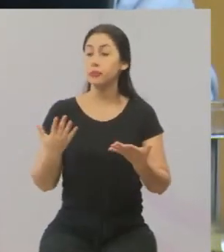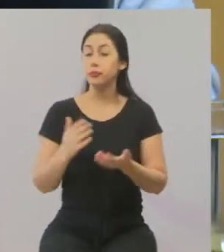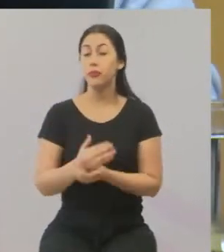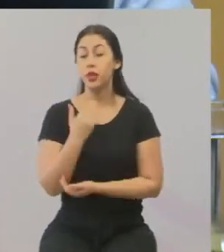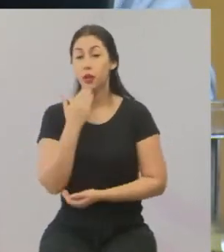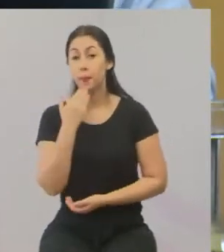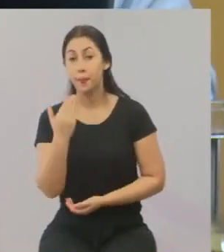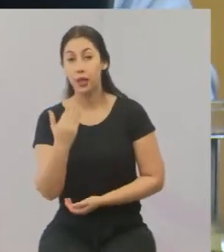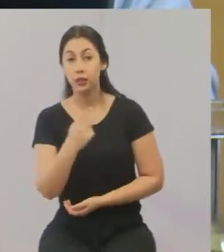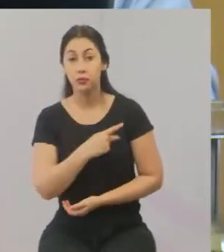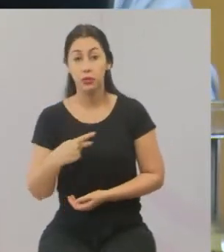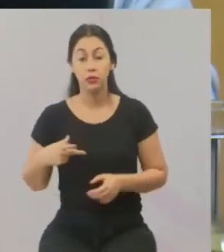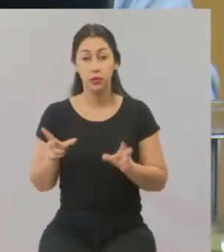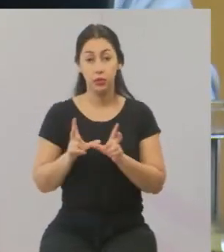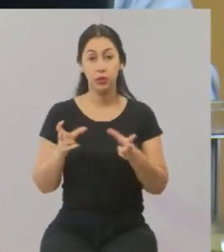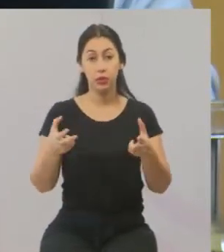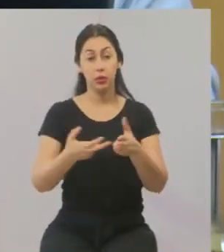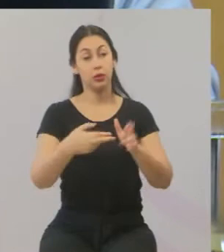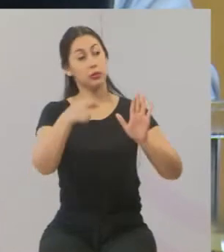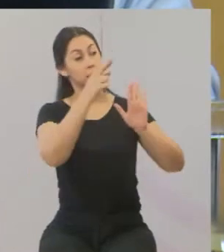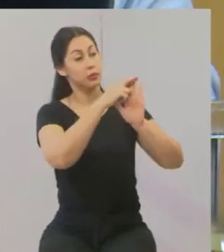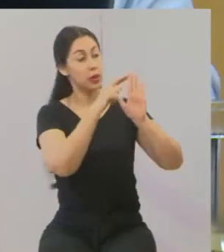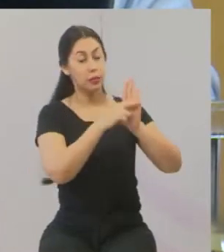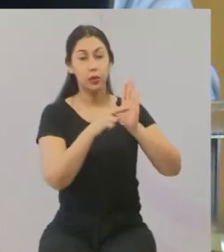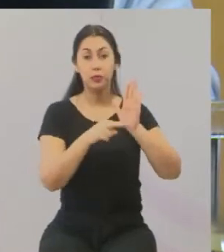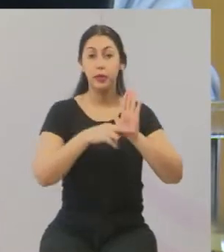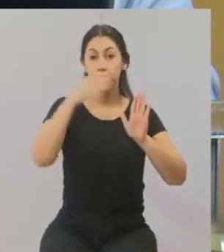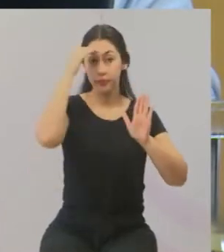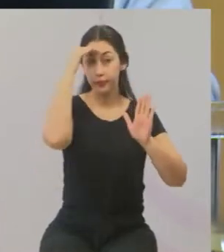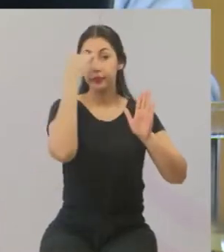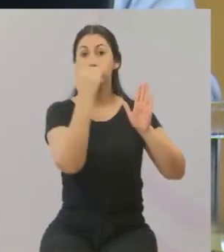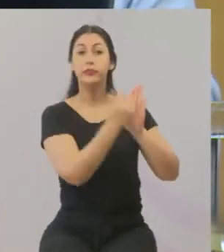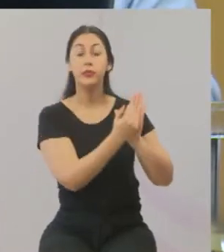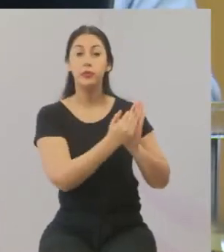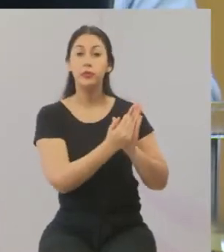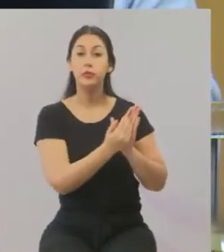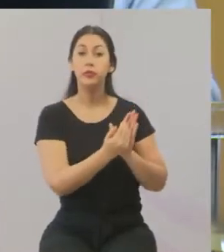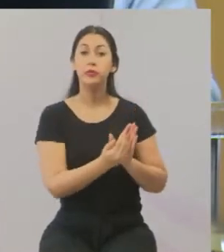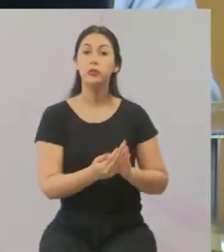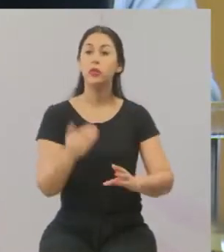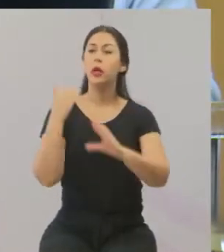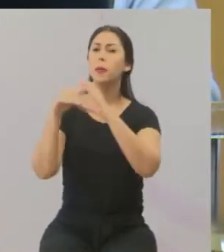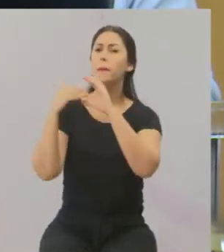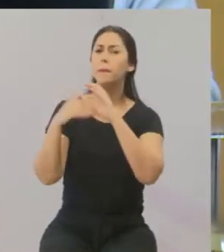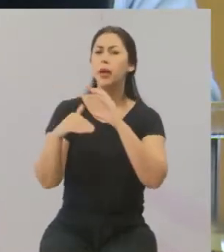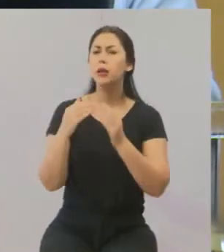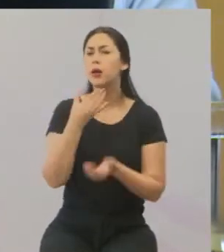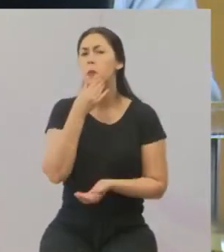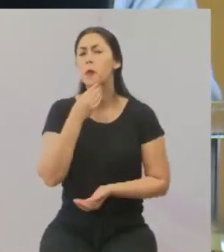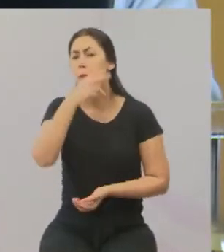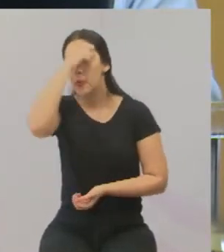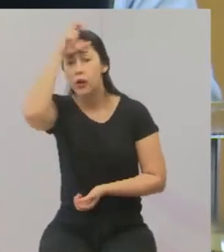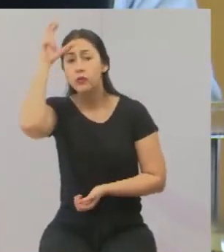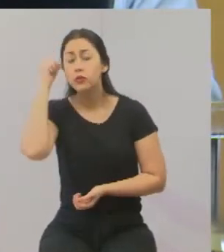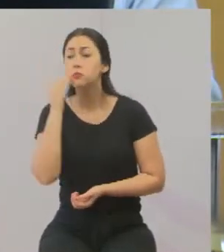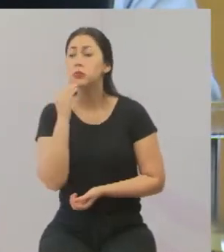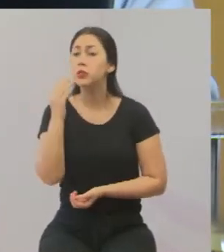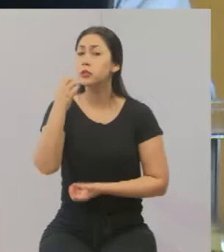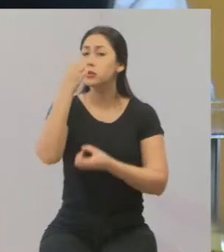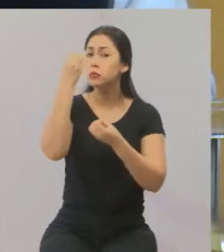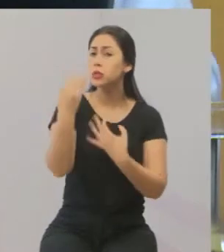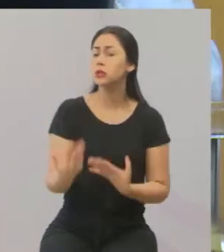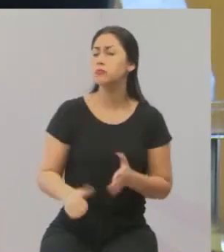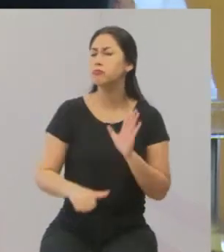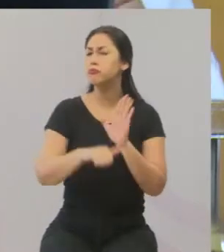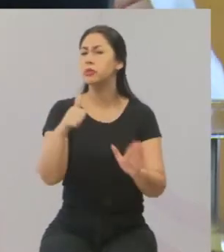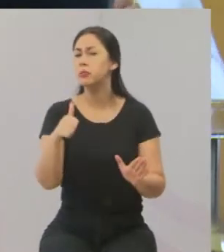Casa, ouvido e aprovado pela Egrégio Plenário, cumpridas as formalidades regimentais, seja encaminhado ao senhor prefeito municipal de Jacareí o seguinte pedido de informações.